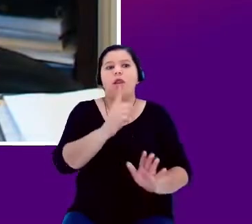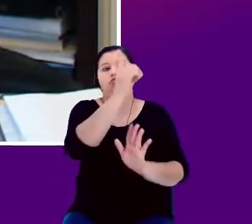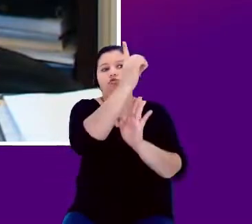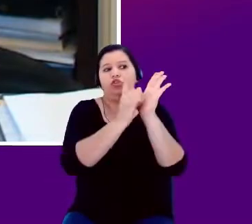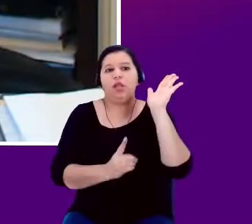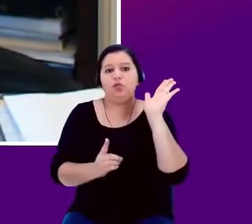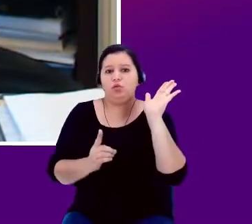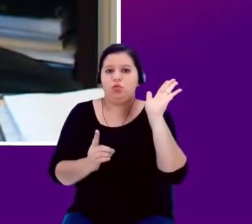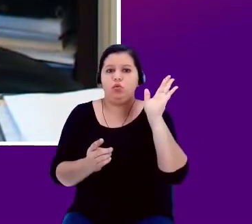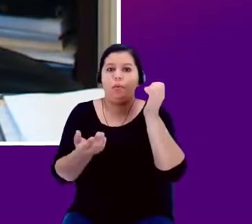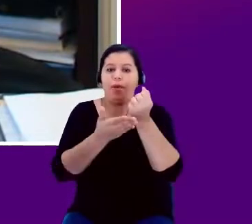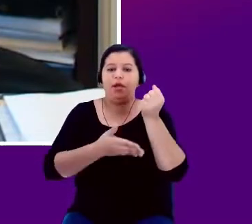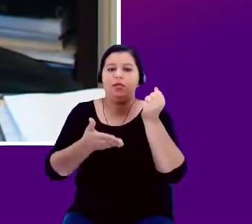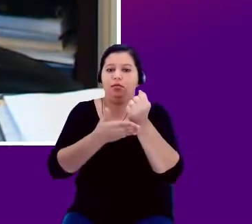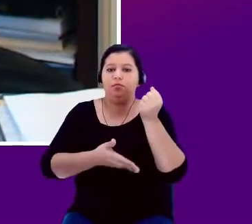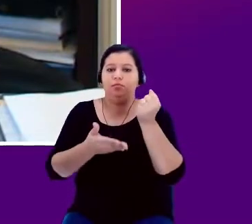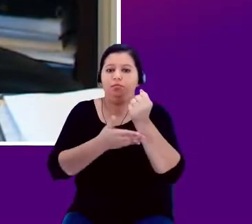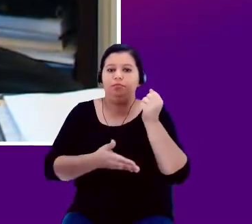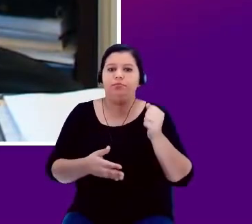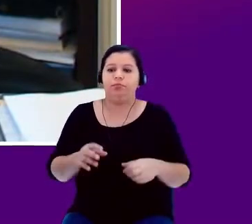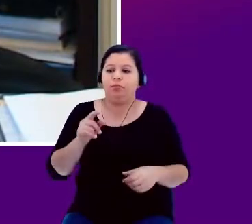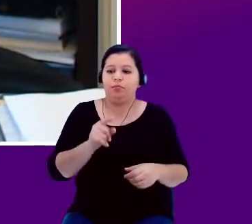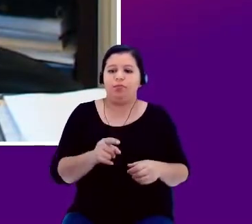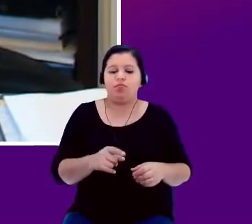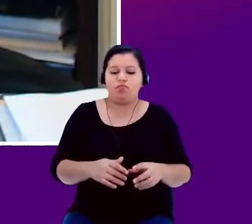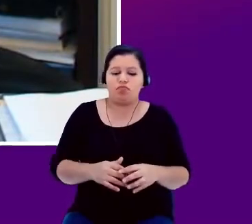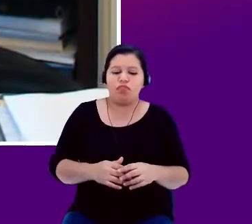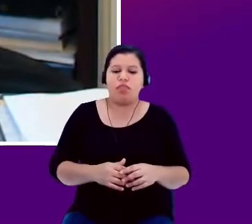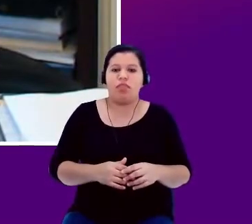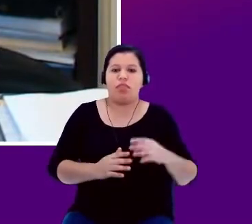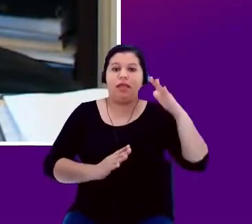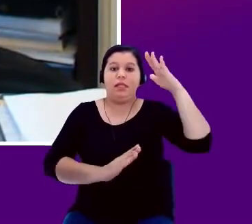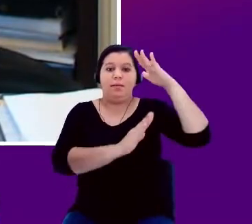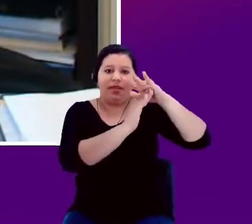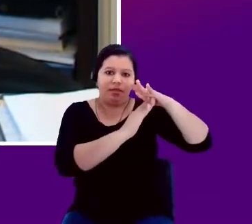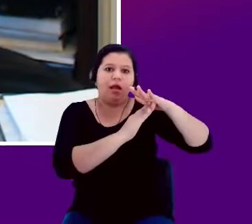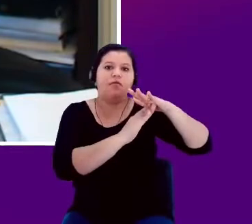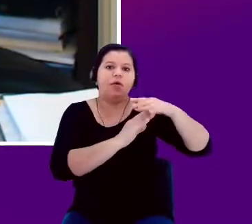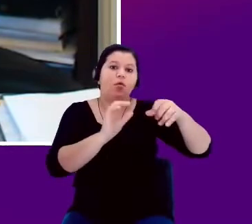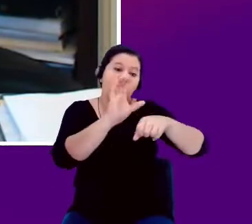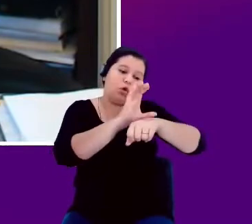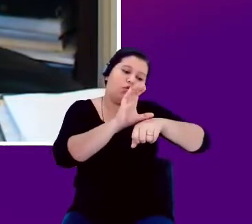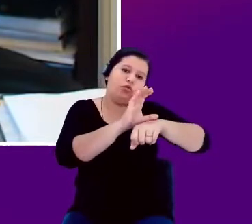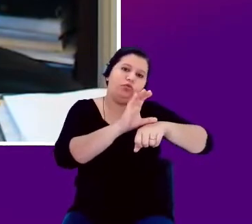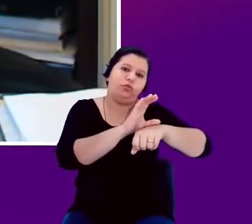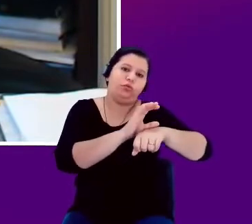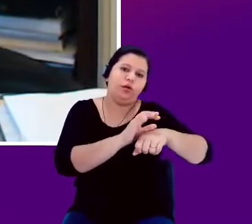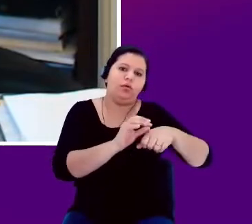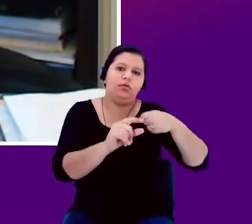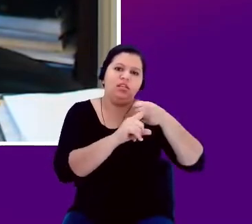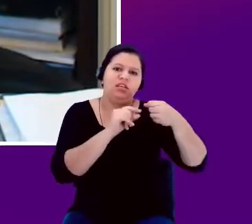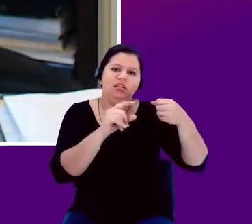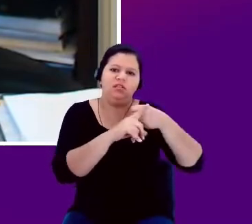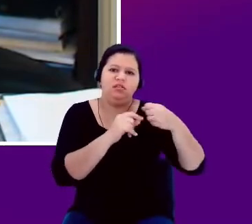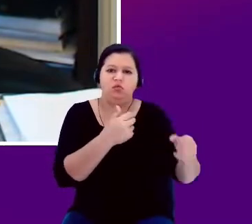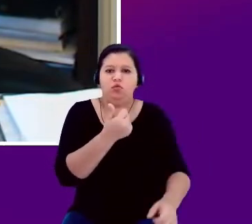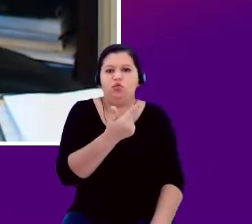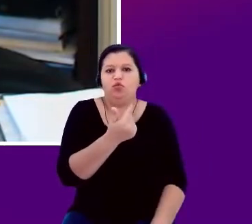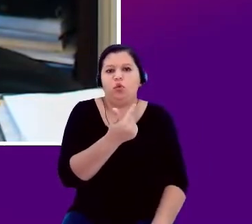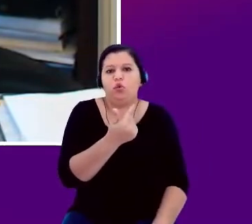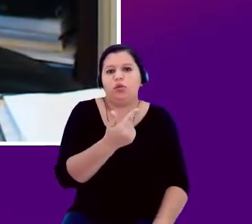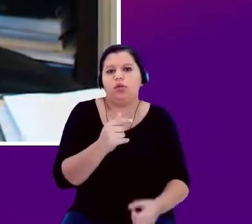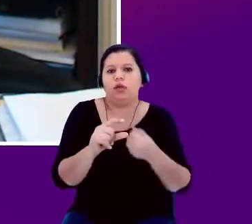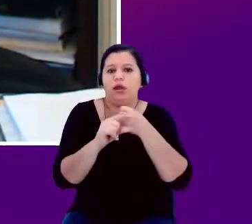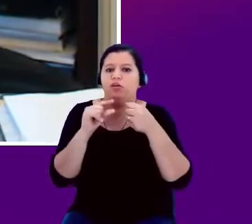ou melhor, ela se limitava, quando a Constituição, no inciso 12 do artigo 5º, se